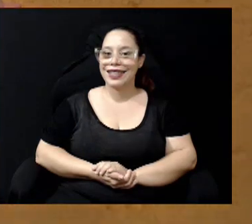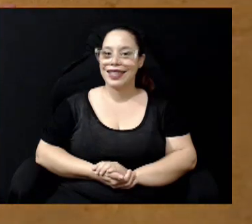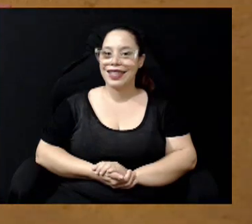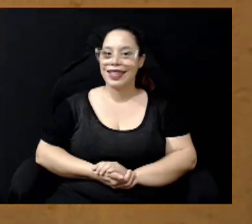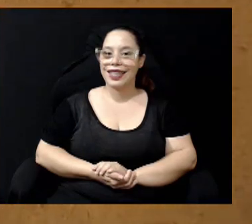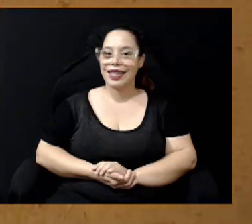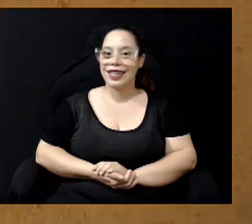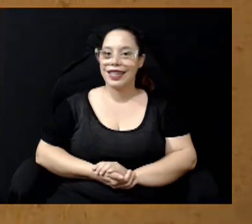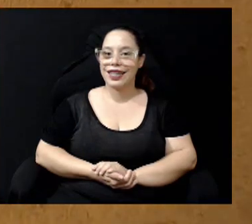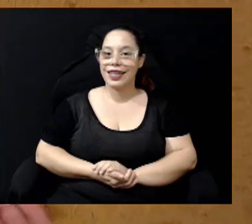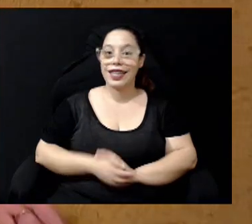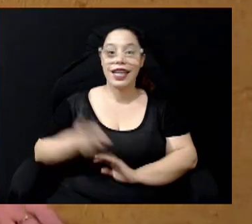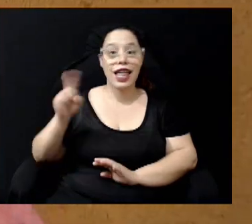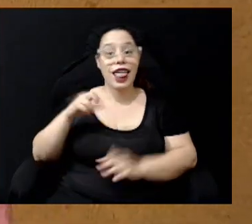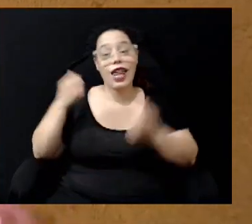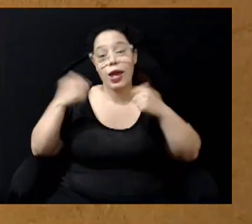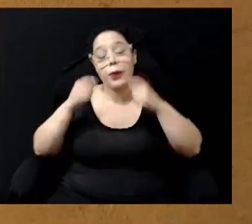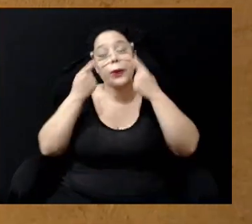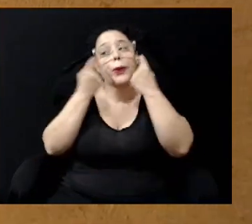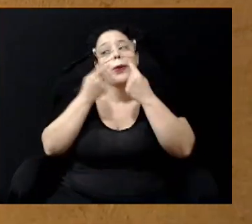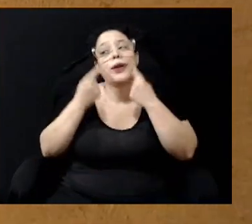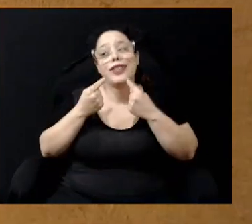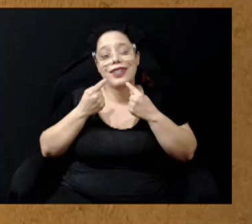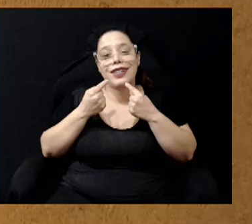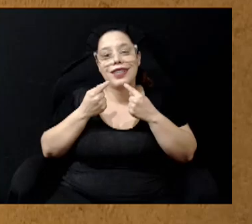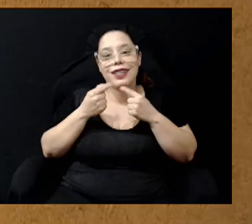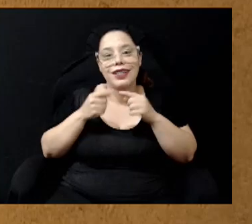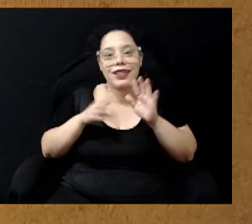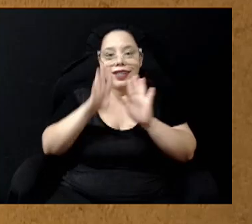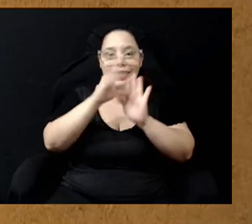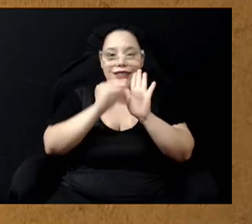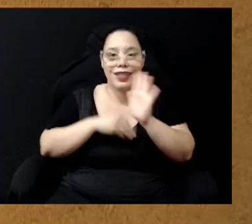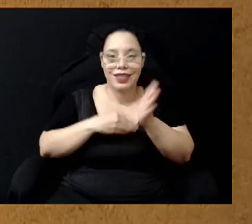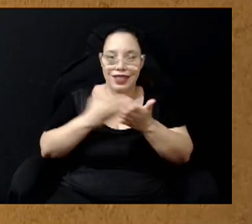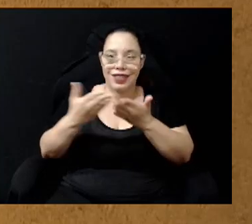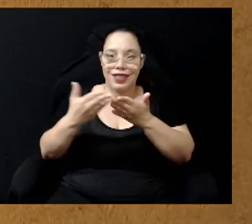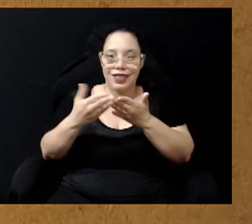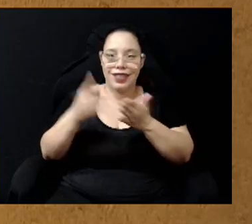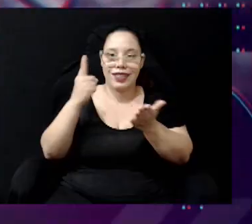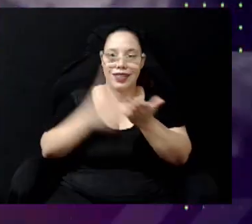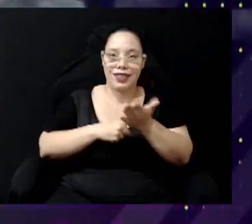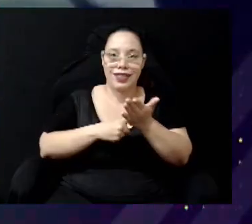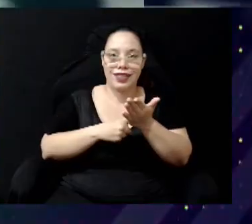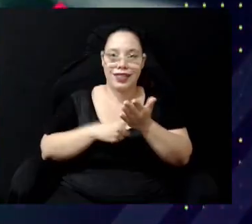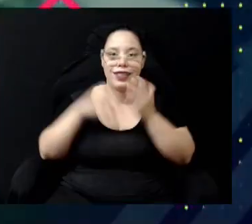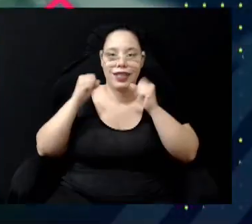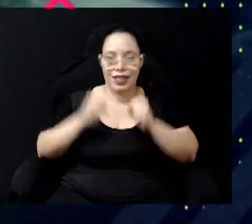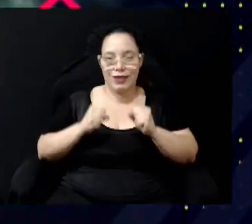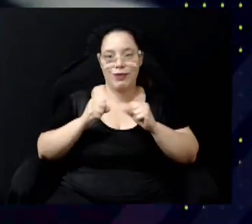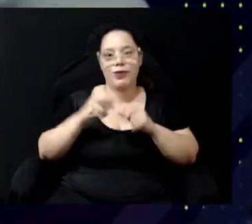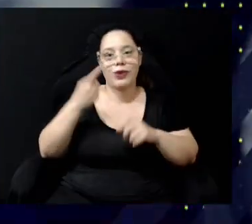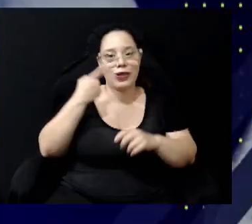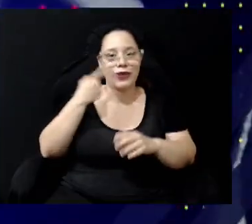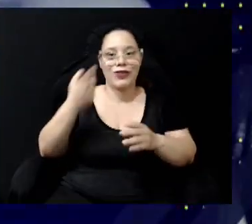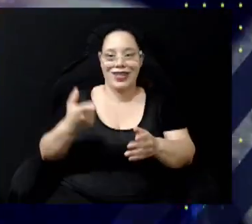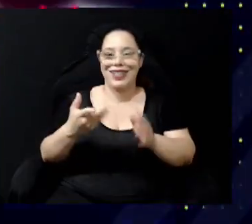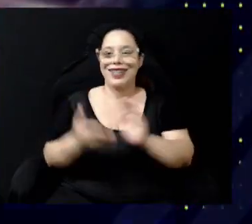Não precisa chorar, porque a nossa programação continua, a agenda está recheada, você pode conferir.